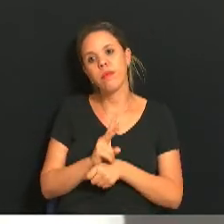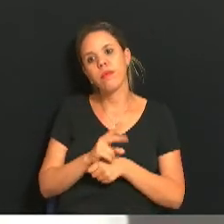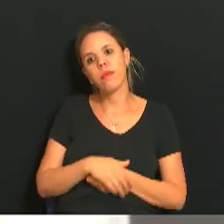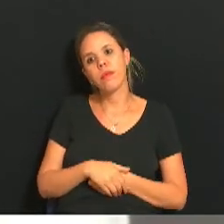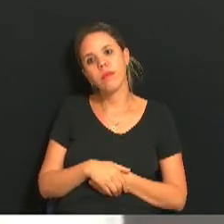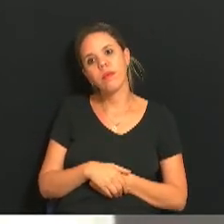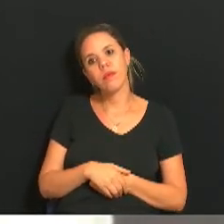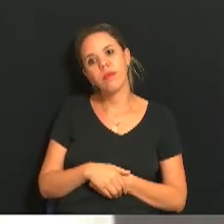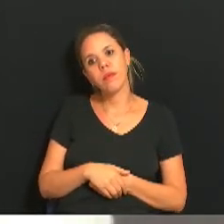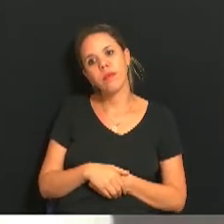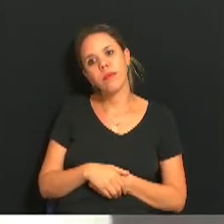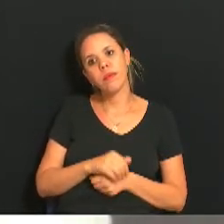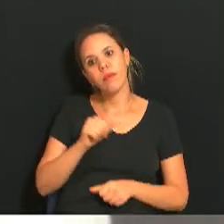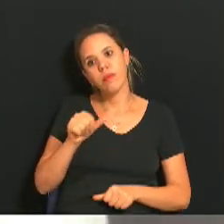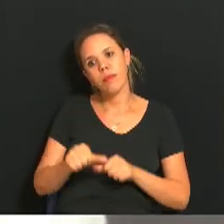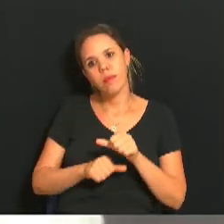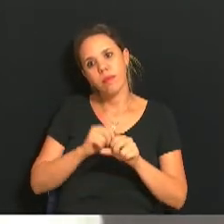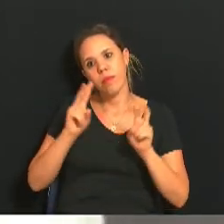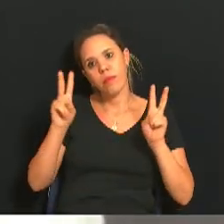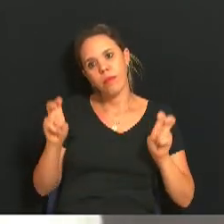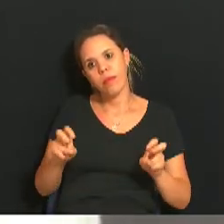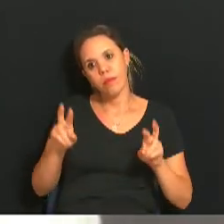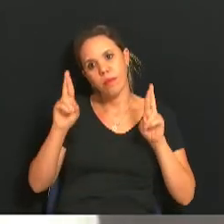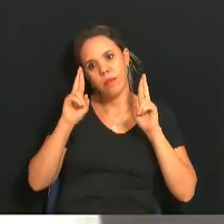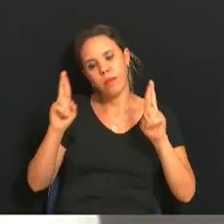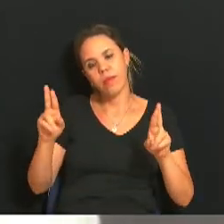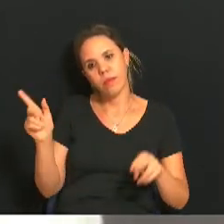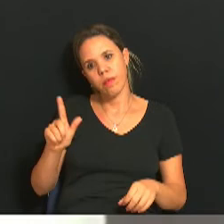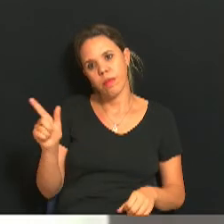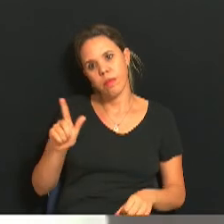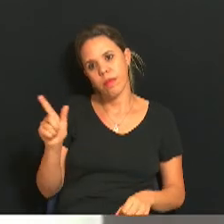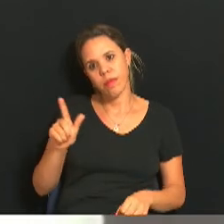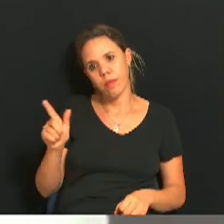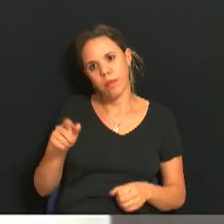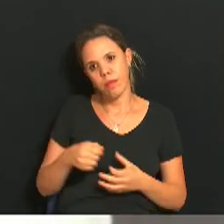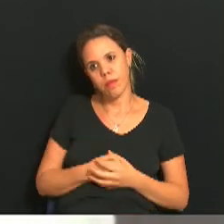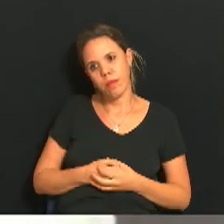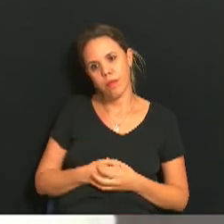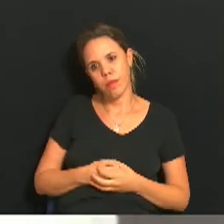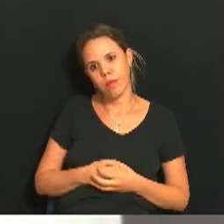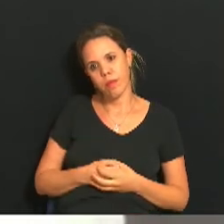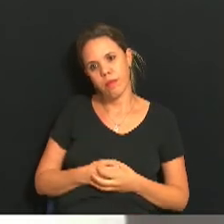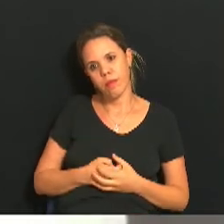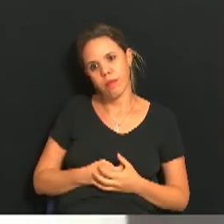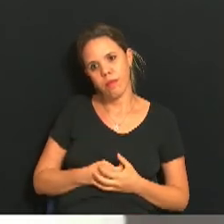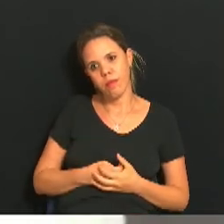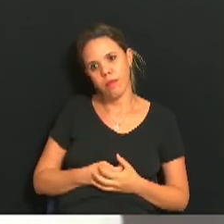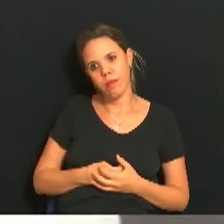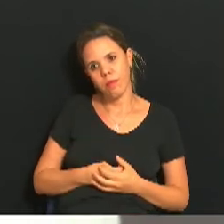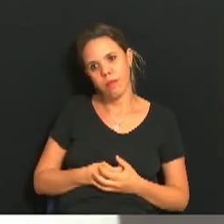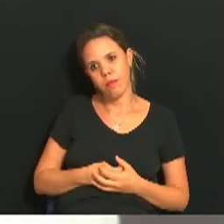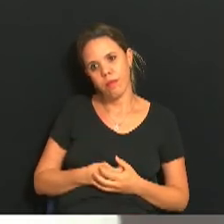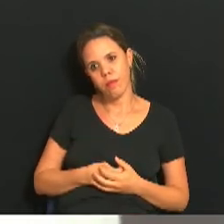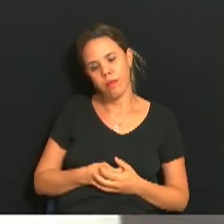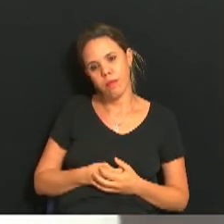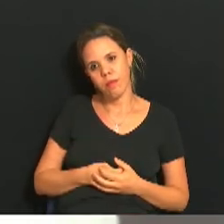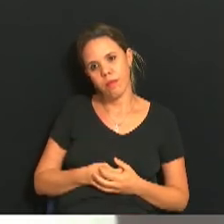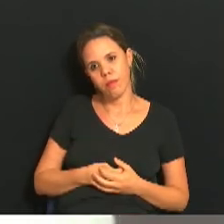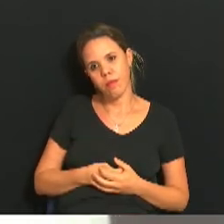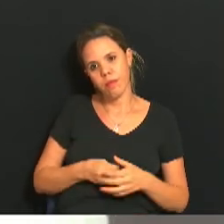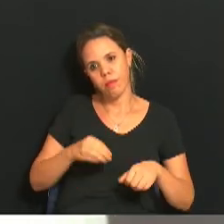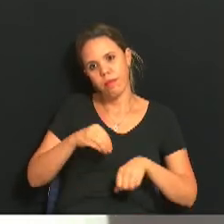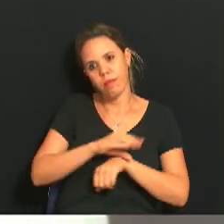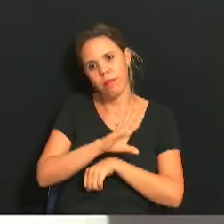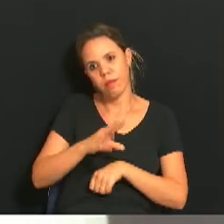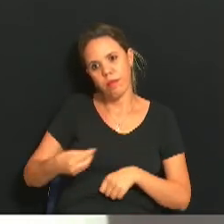trazer algumas mudanças respeitando Lógico o patrimônio tombamento mas é trazer